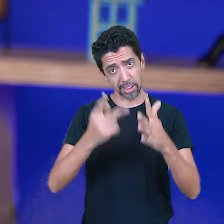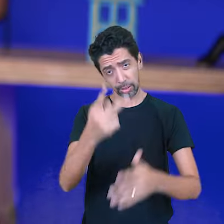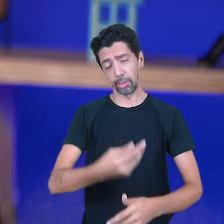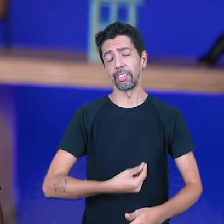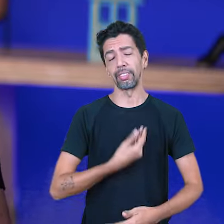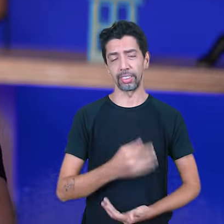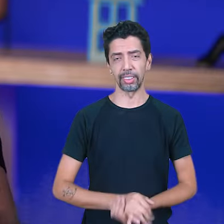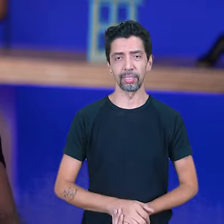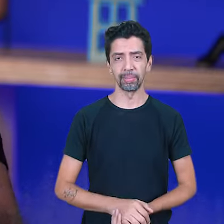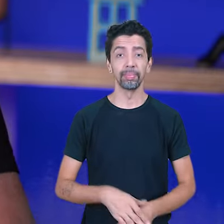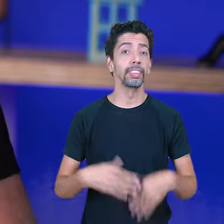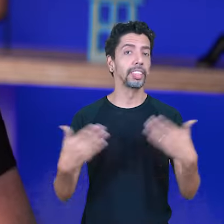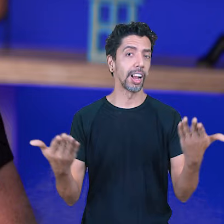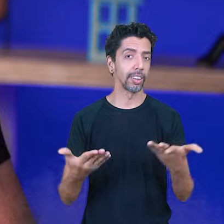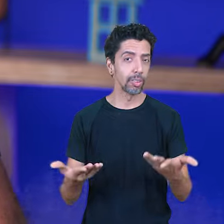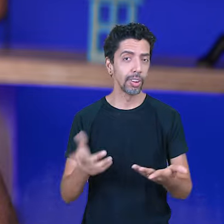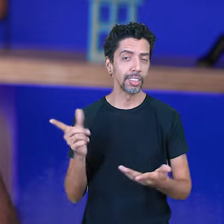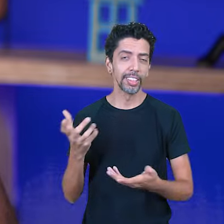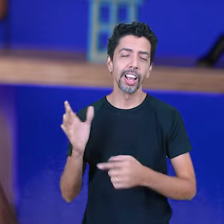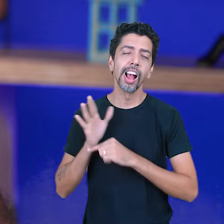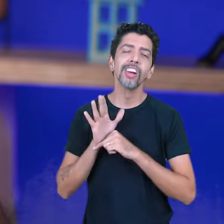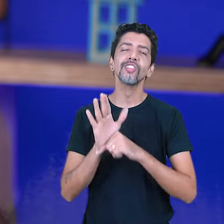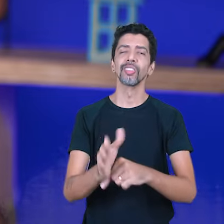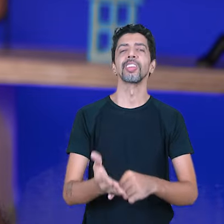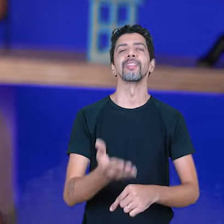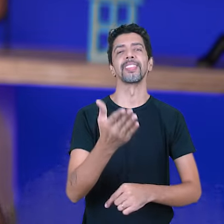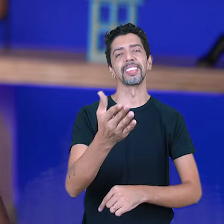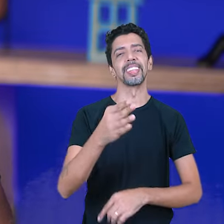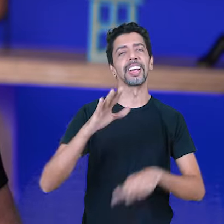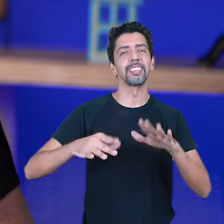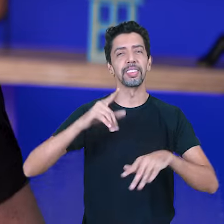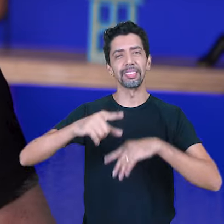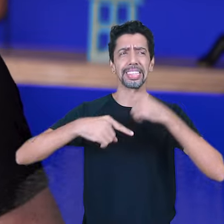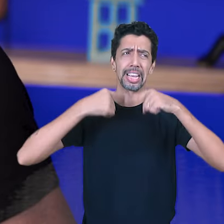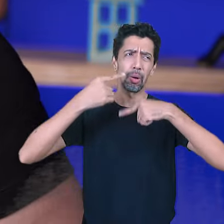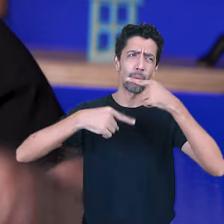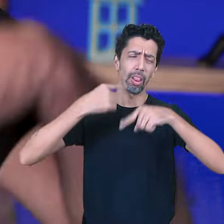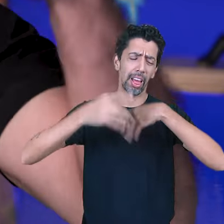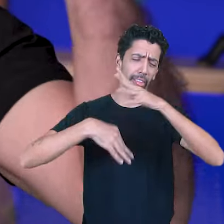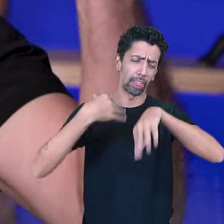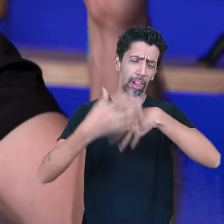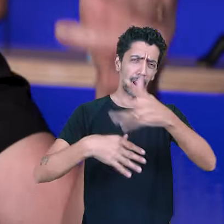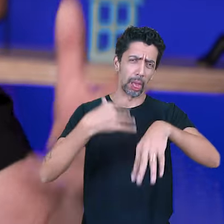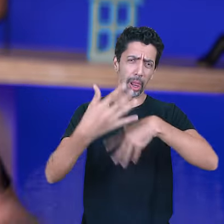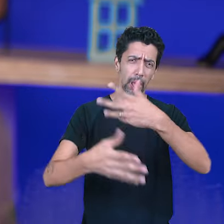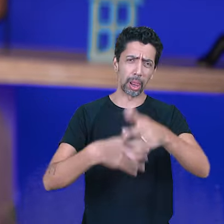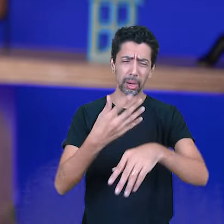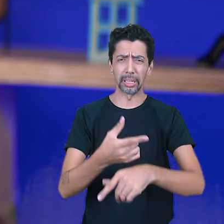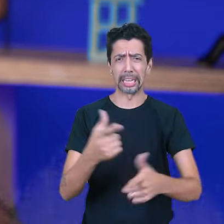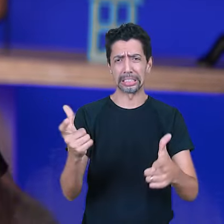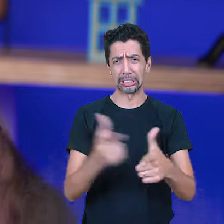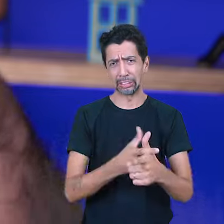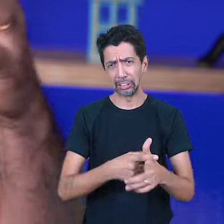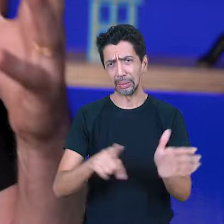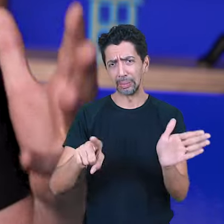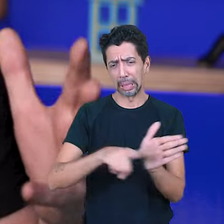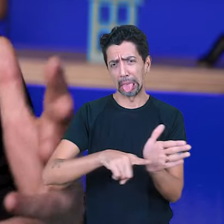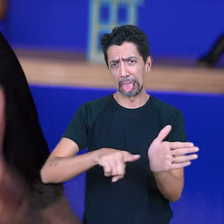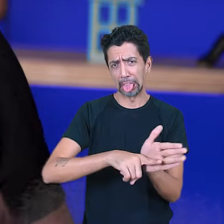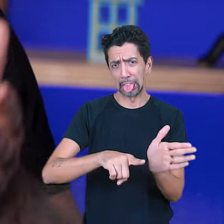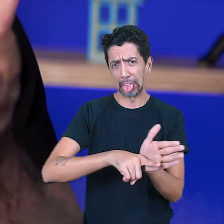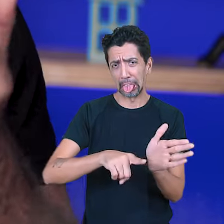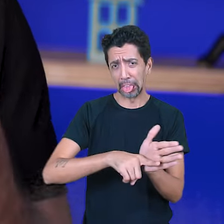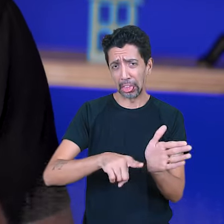ajudar você que está Enrolado Enrolado financeiramente com o cartão negativado com muitos